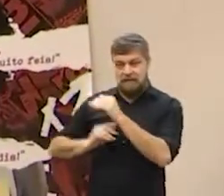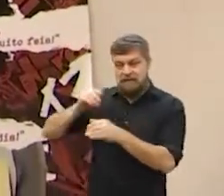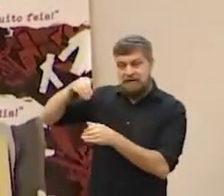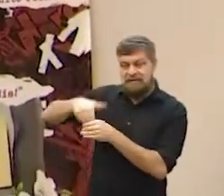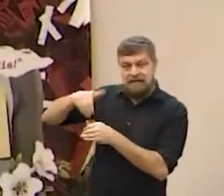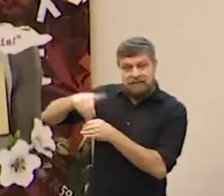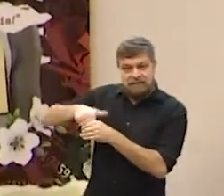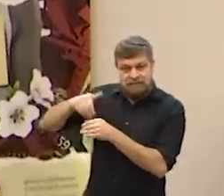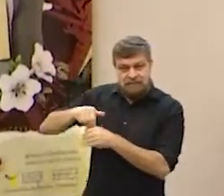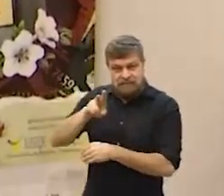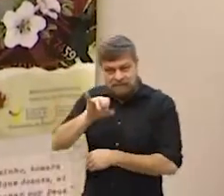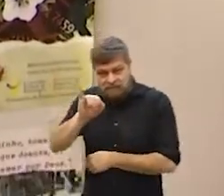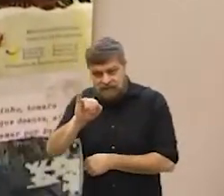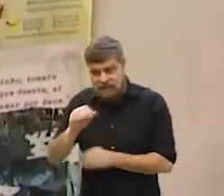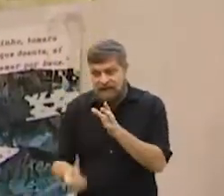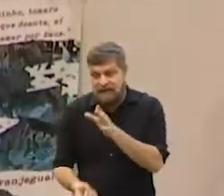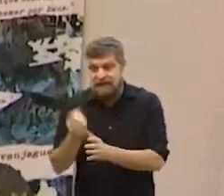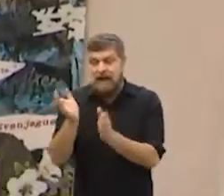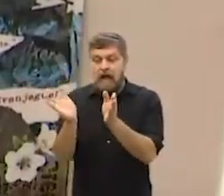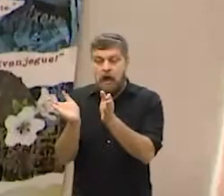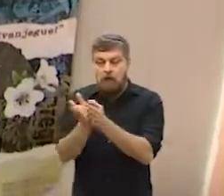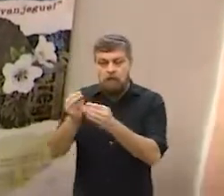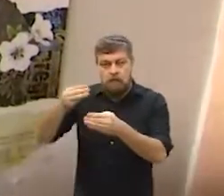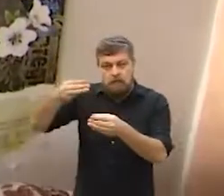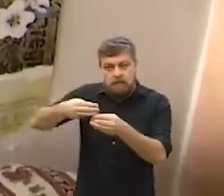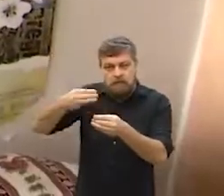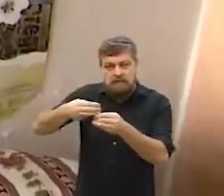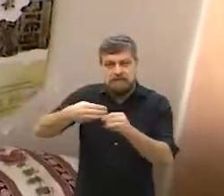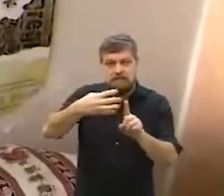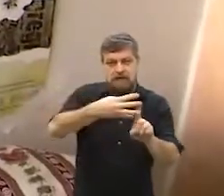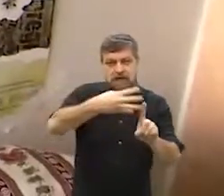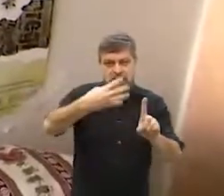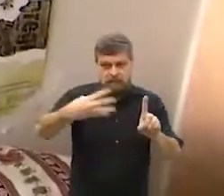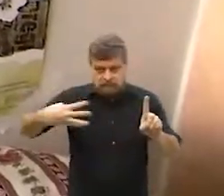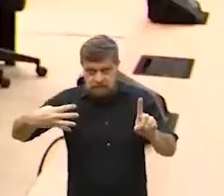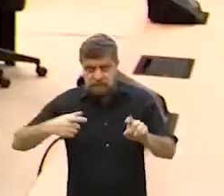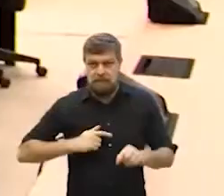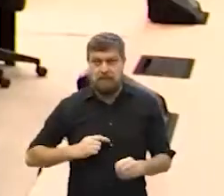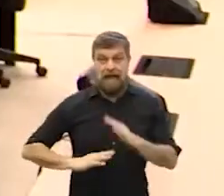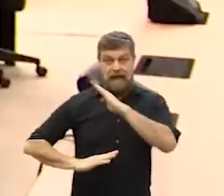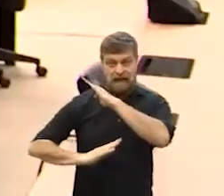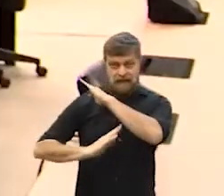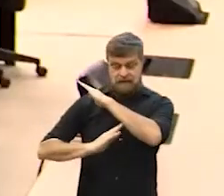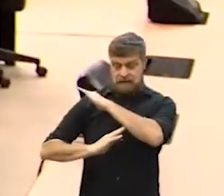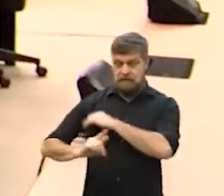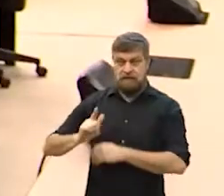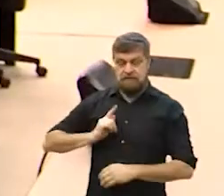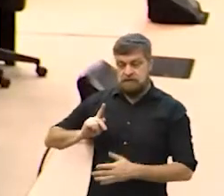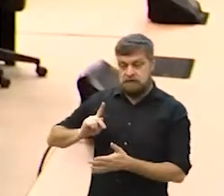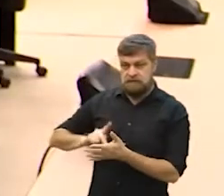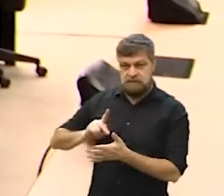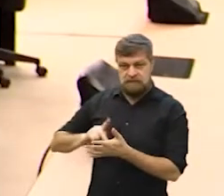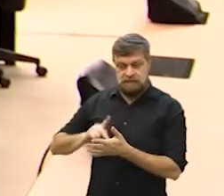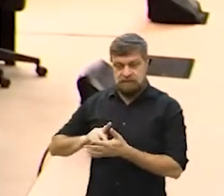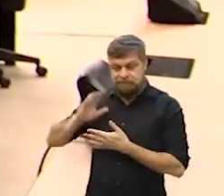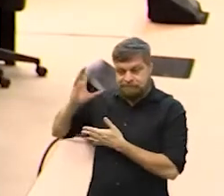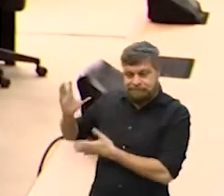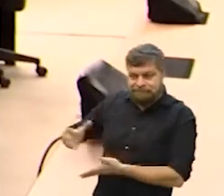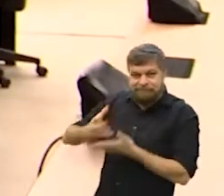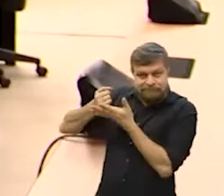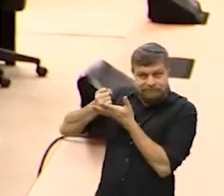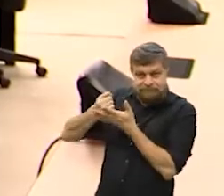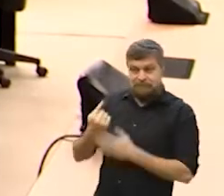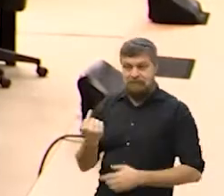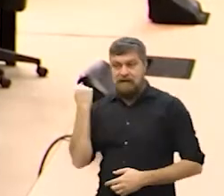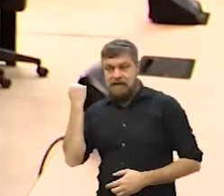na câmara de Campinas a criação do Conselho Municipal LGBT a câmara de Campinas está na verdade